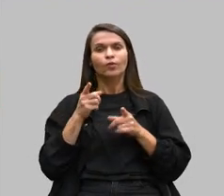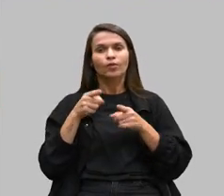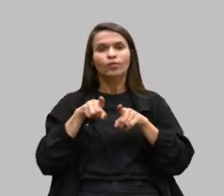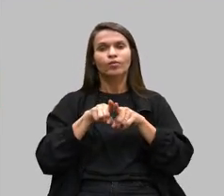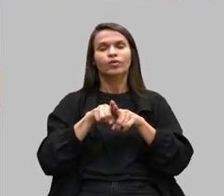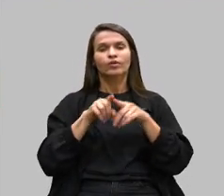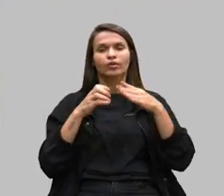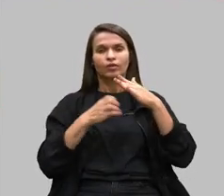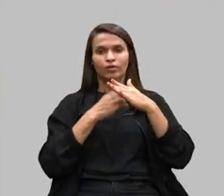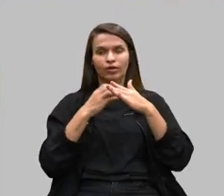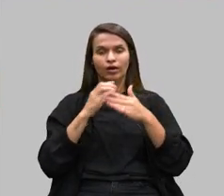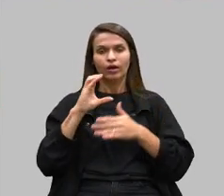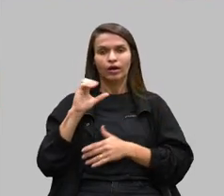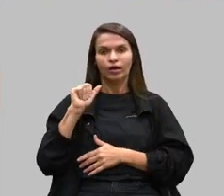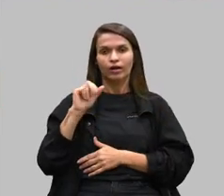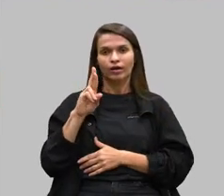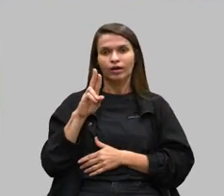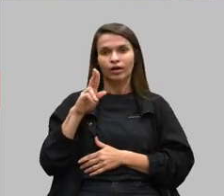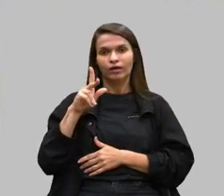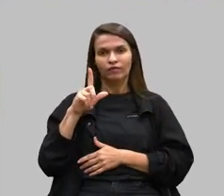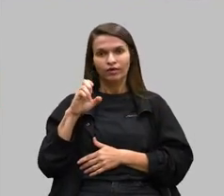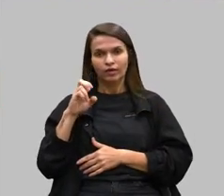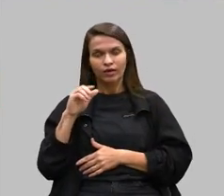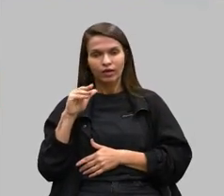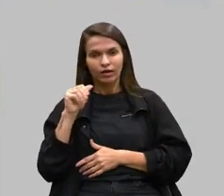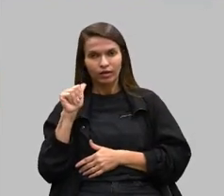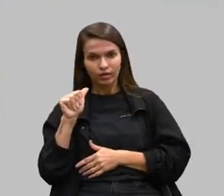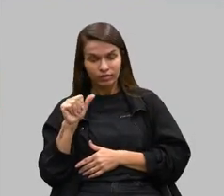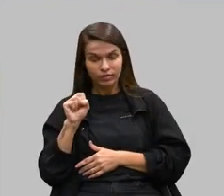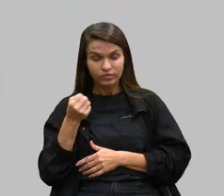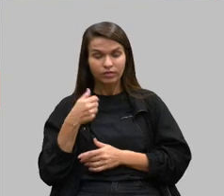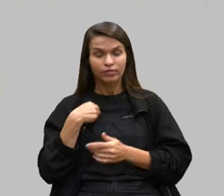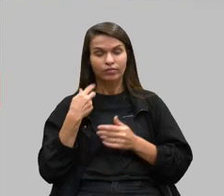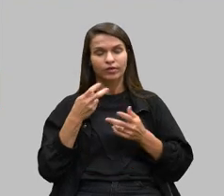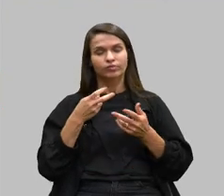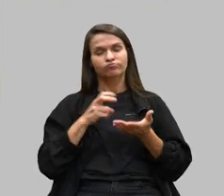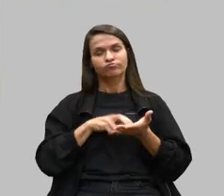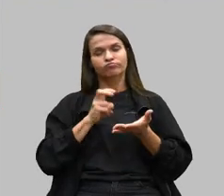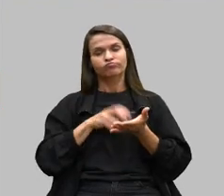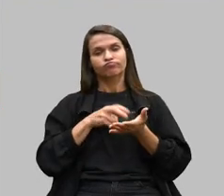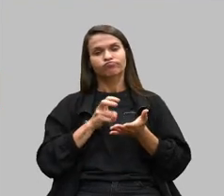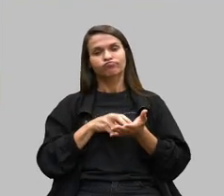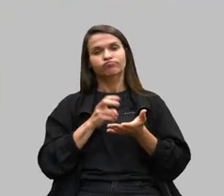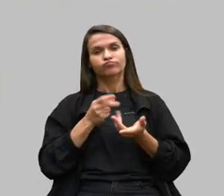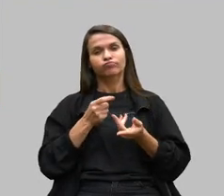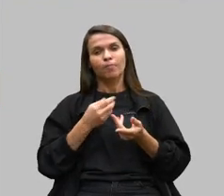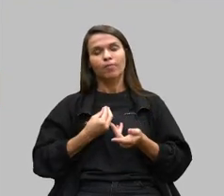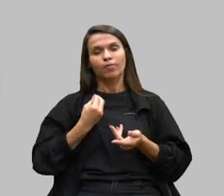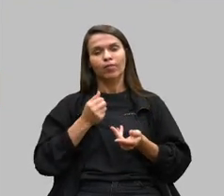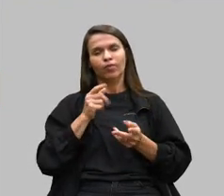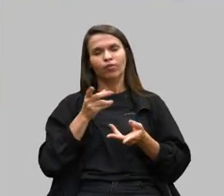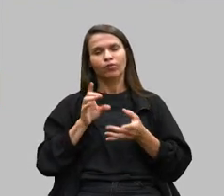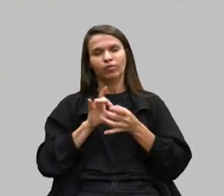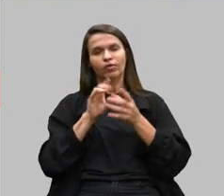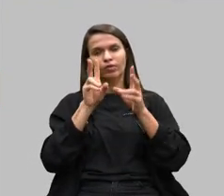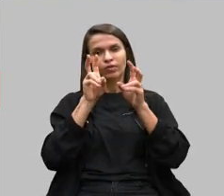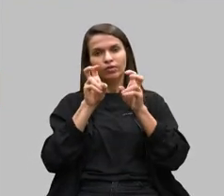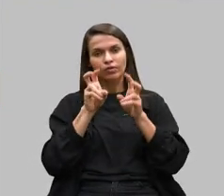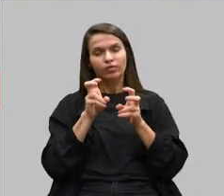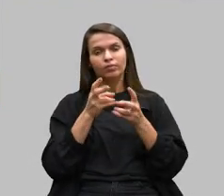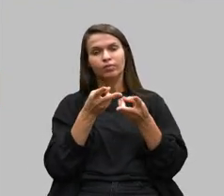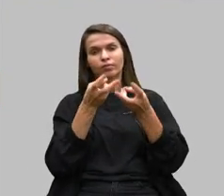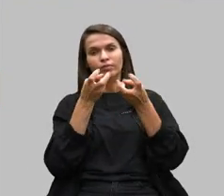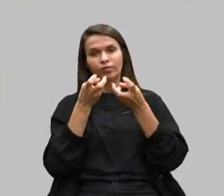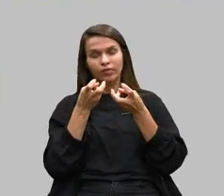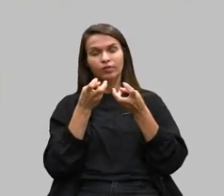eh é uma alegria estar aqui por conta esse tema e ver como a guerrida que é a